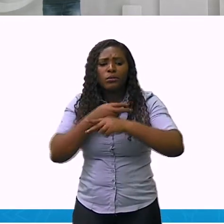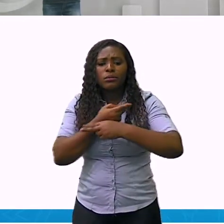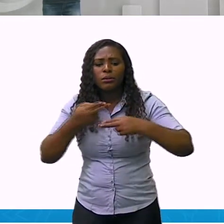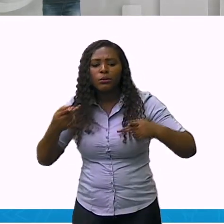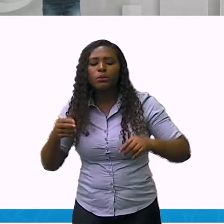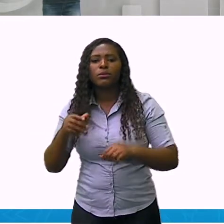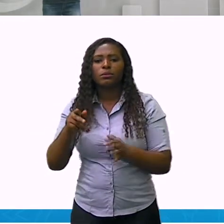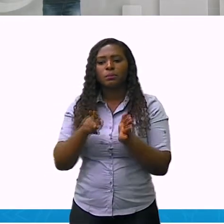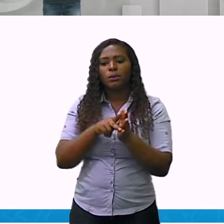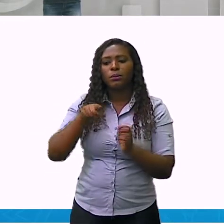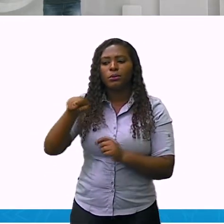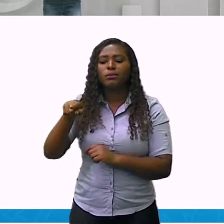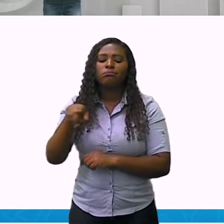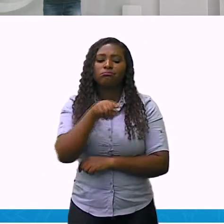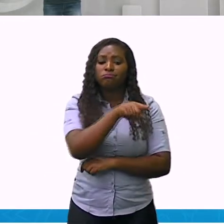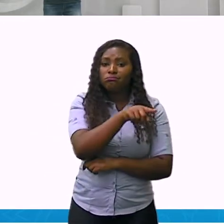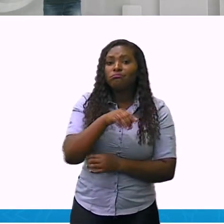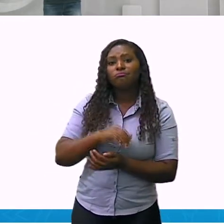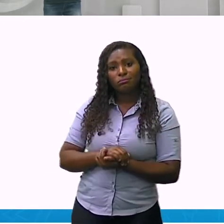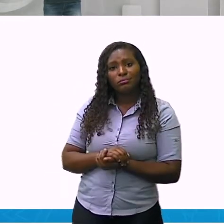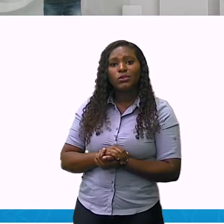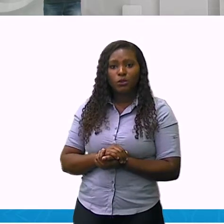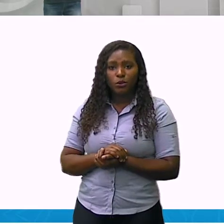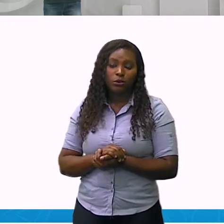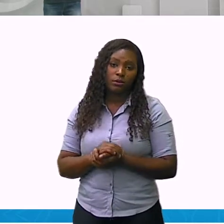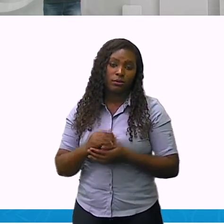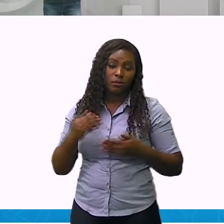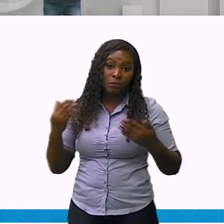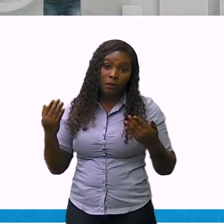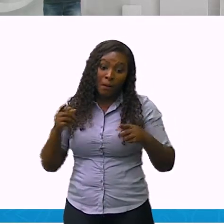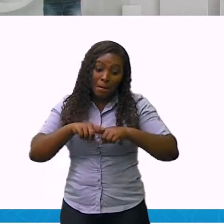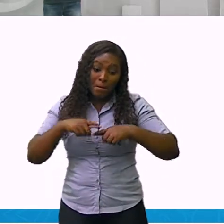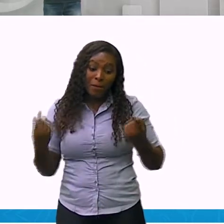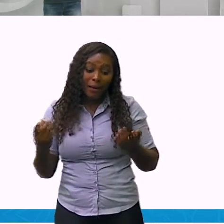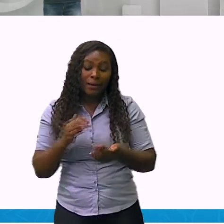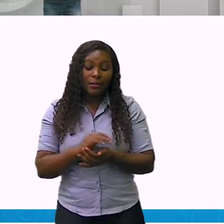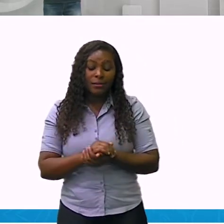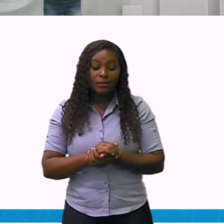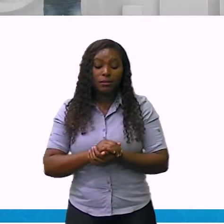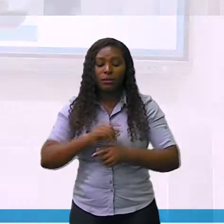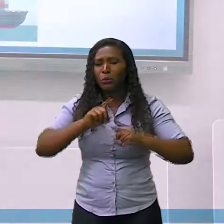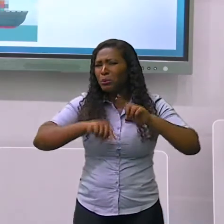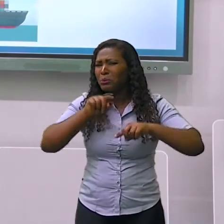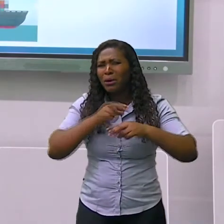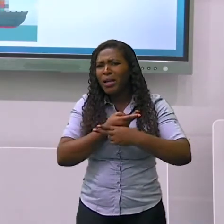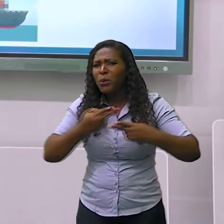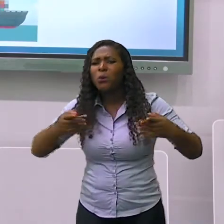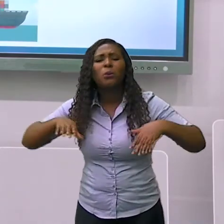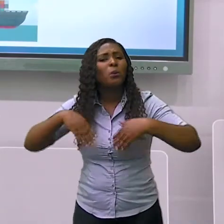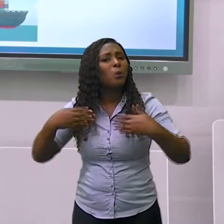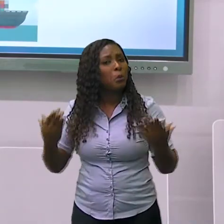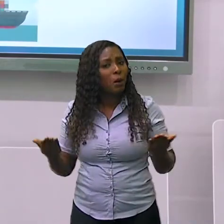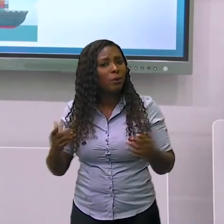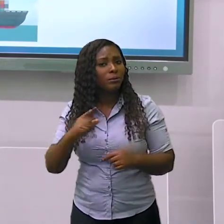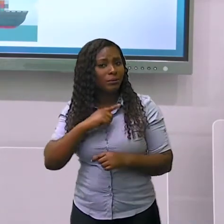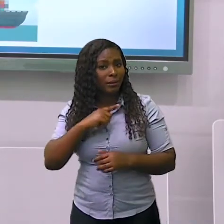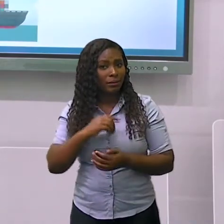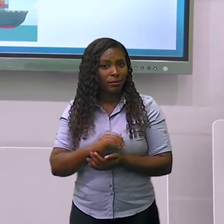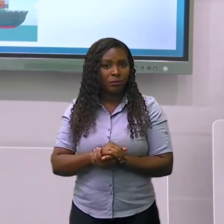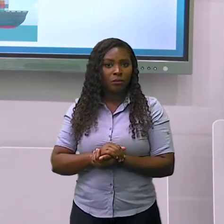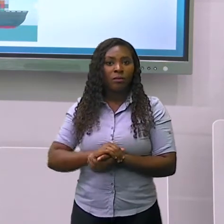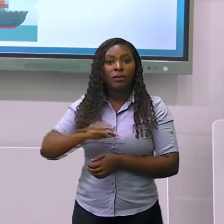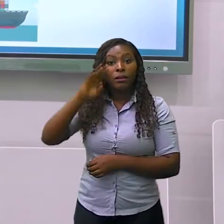presentes nos mares e oceanos. Mas quais são estes recursos? as